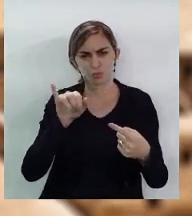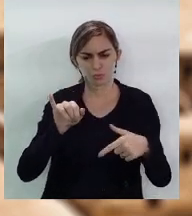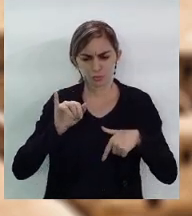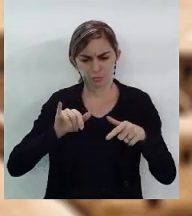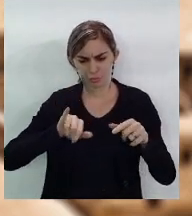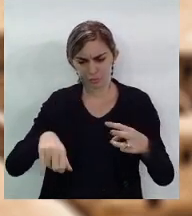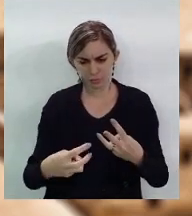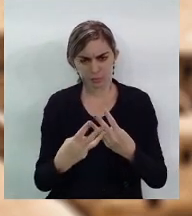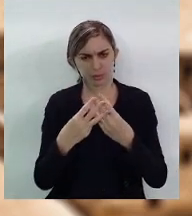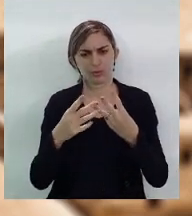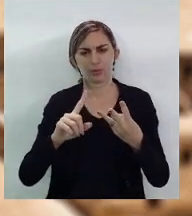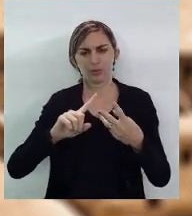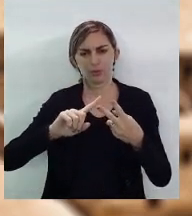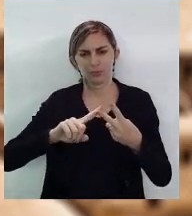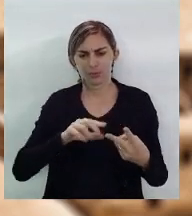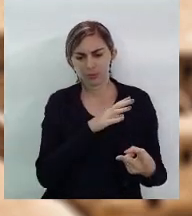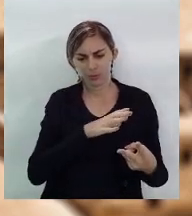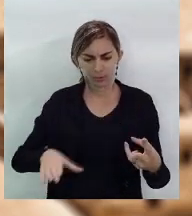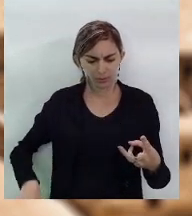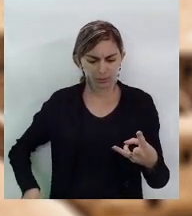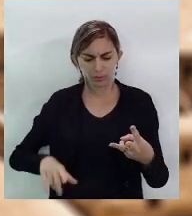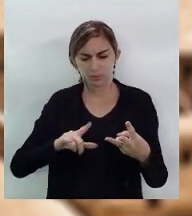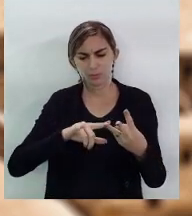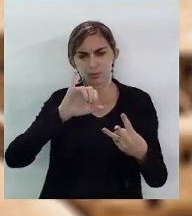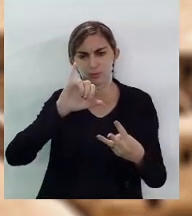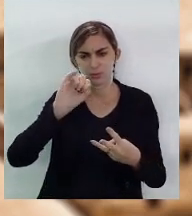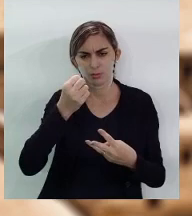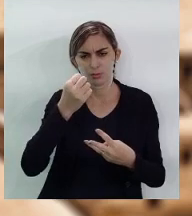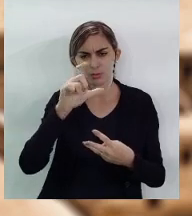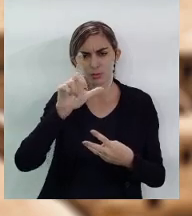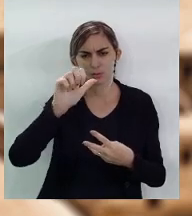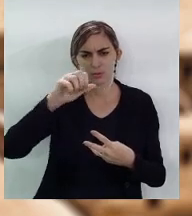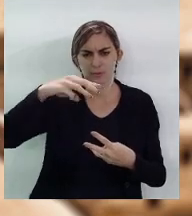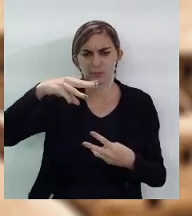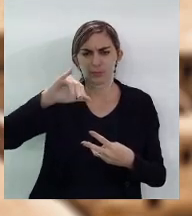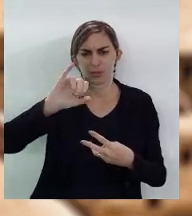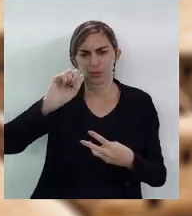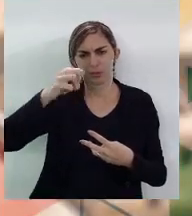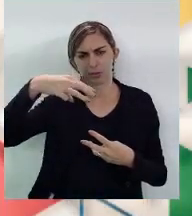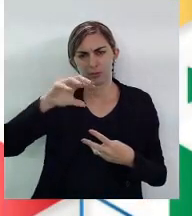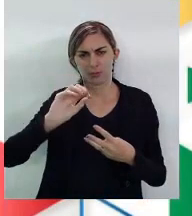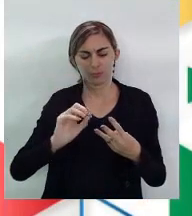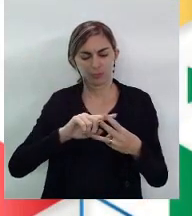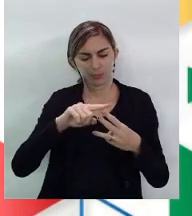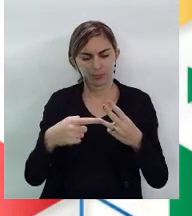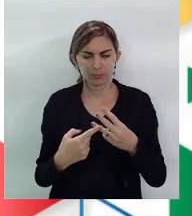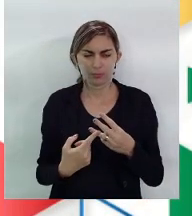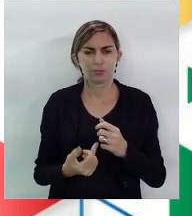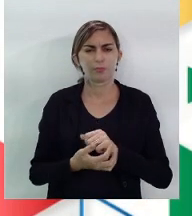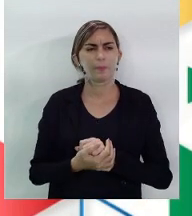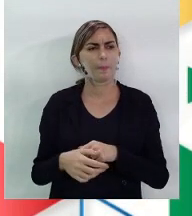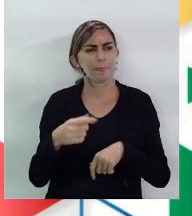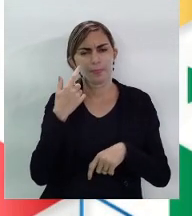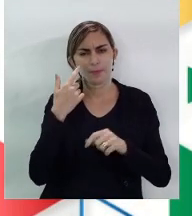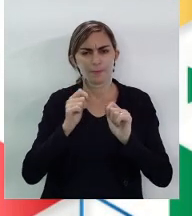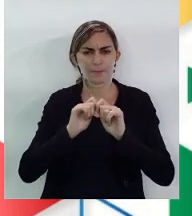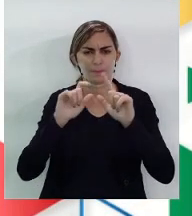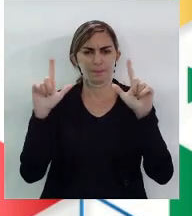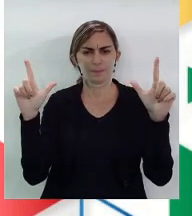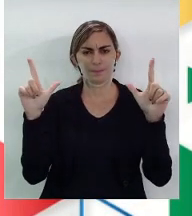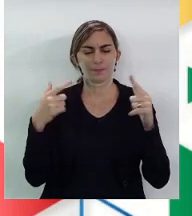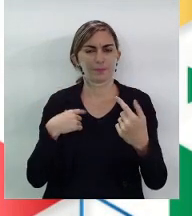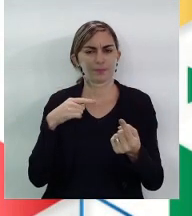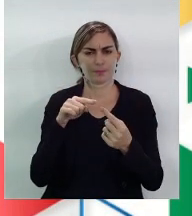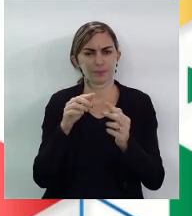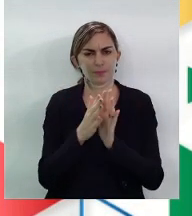É importante sempre conhecer. Vamos adiante aqui. Olhando na tela, trago mais informações. De acordo